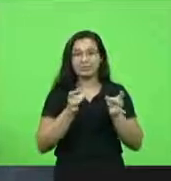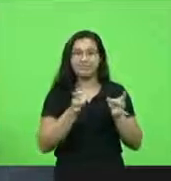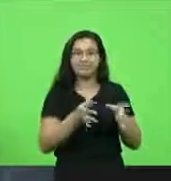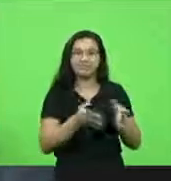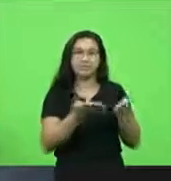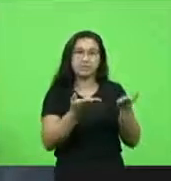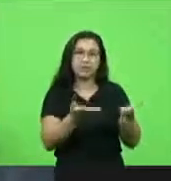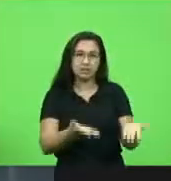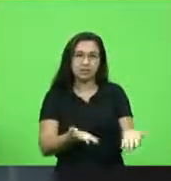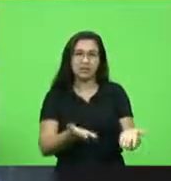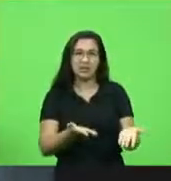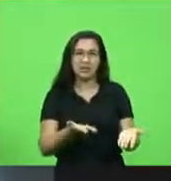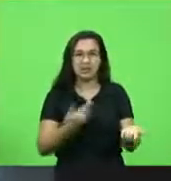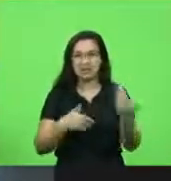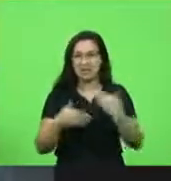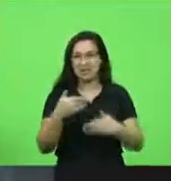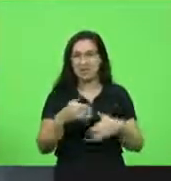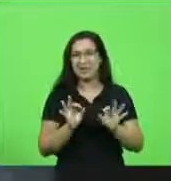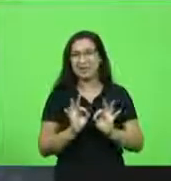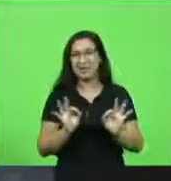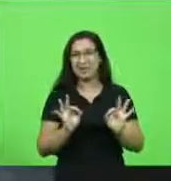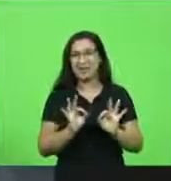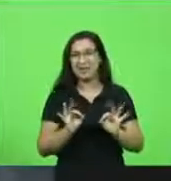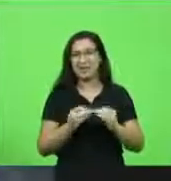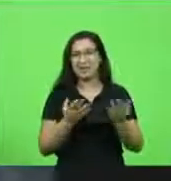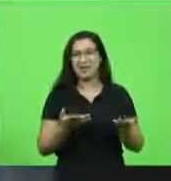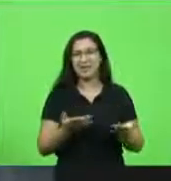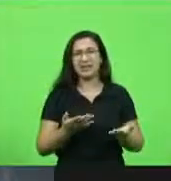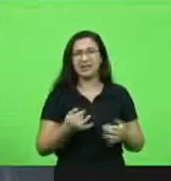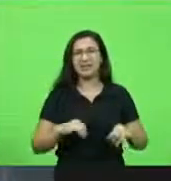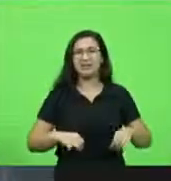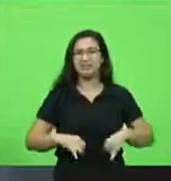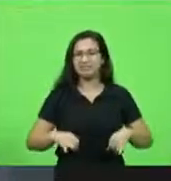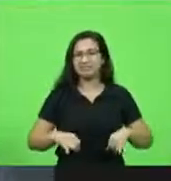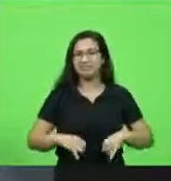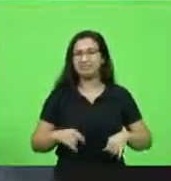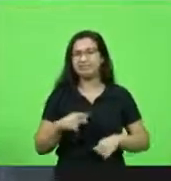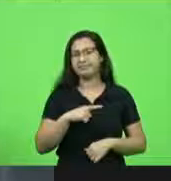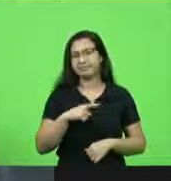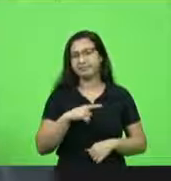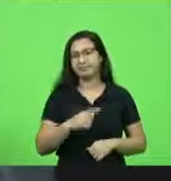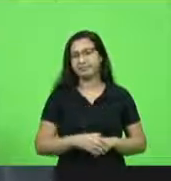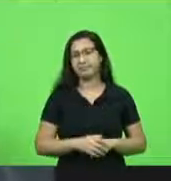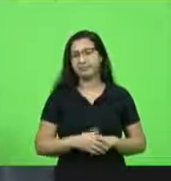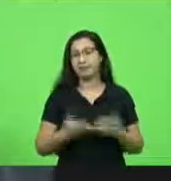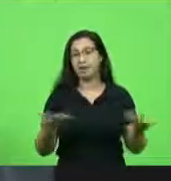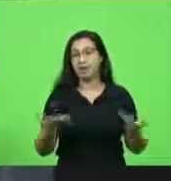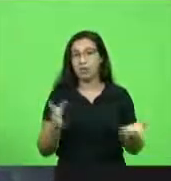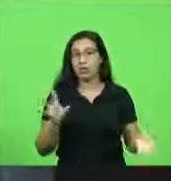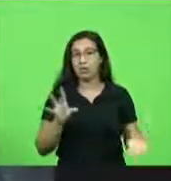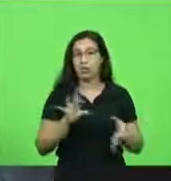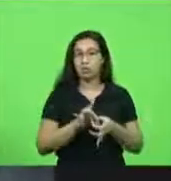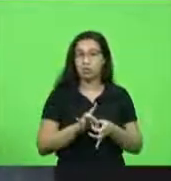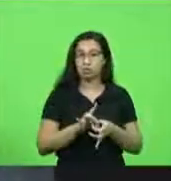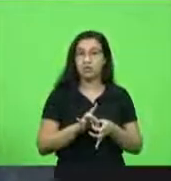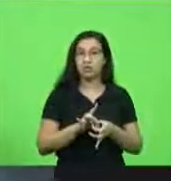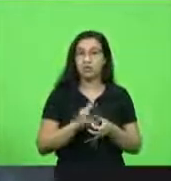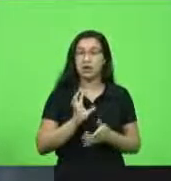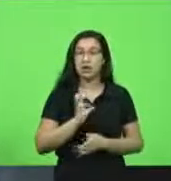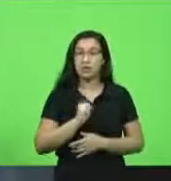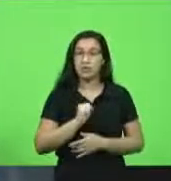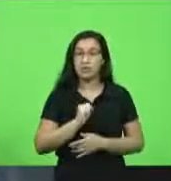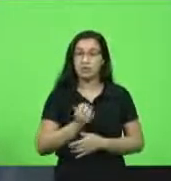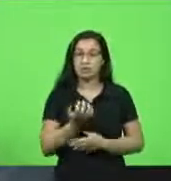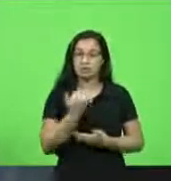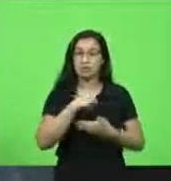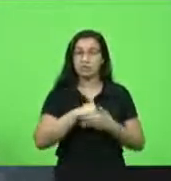maus tratos, e ali a gente encontrou ele numa situação deplorável. Então, é momento de nos unir, de ter amor no coração e levantarmos essa